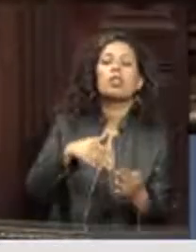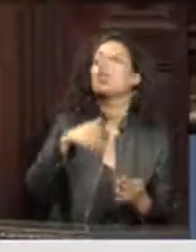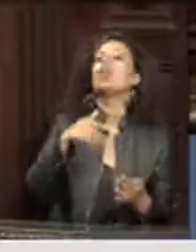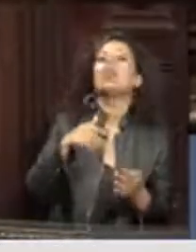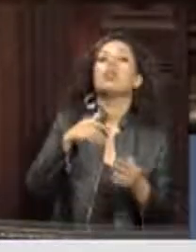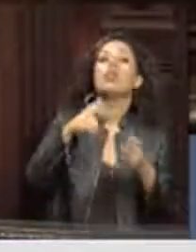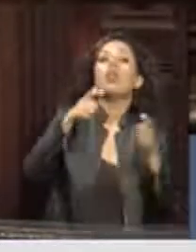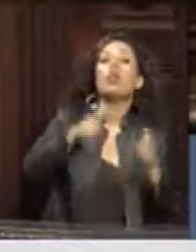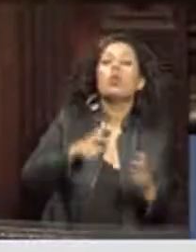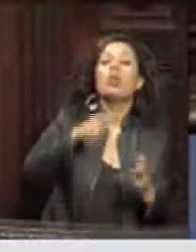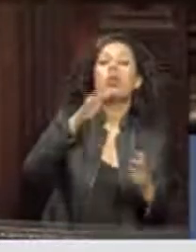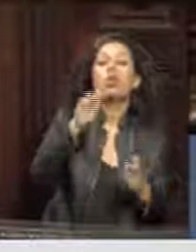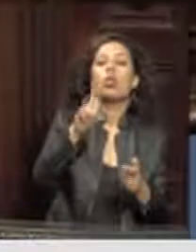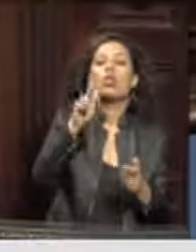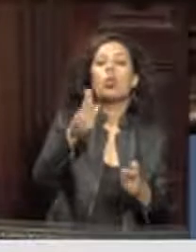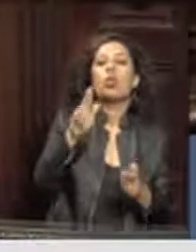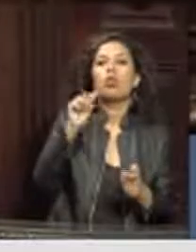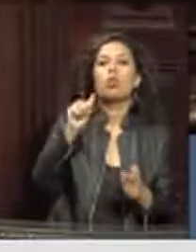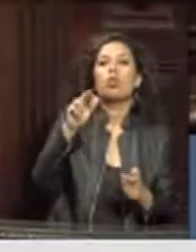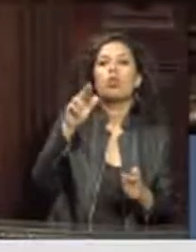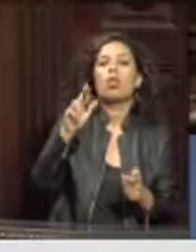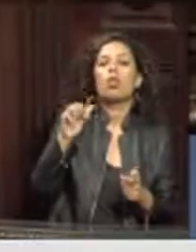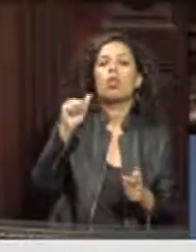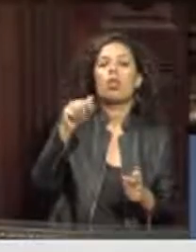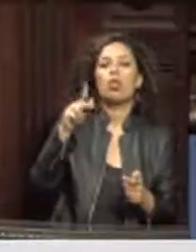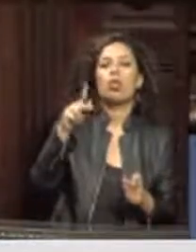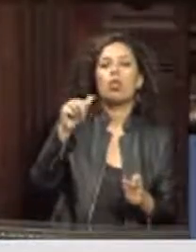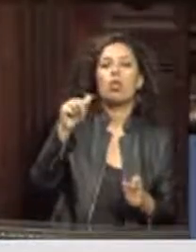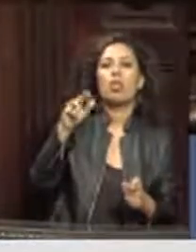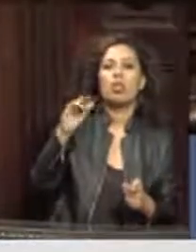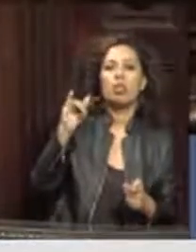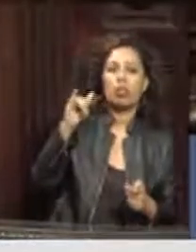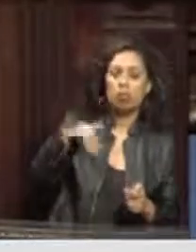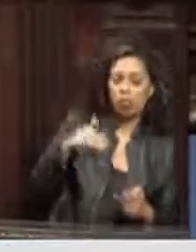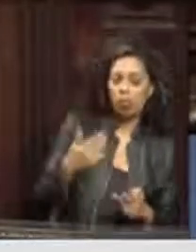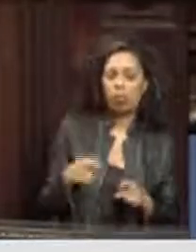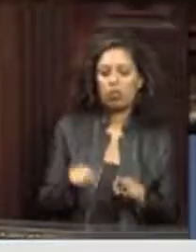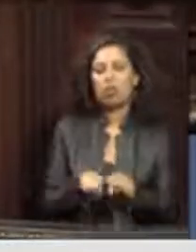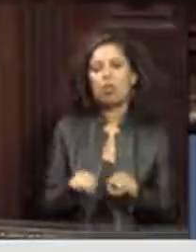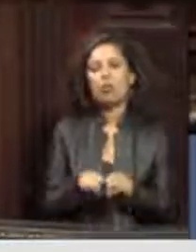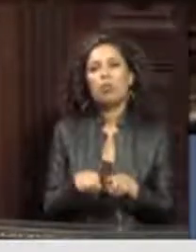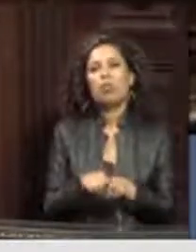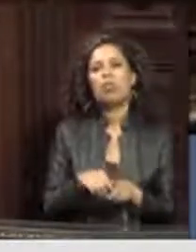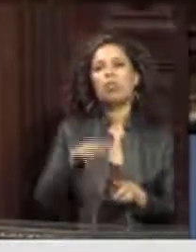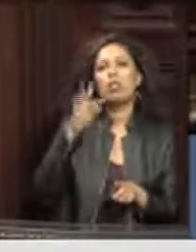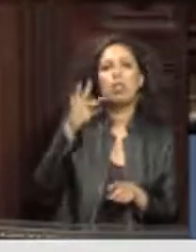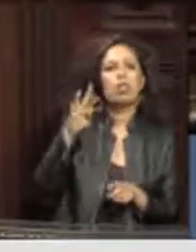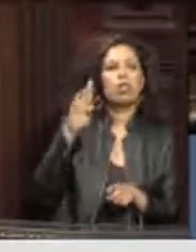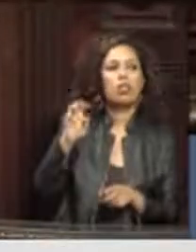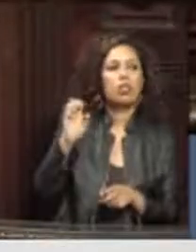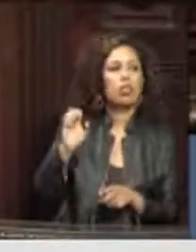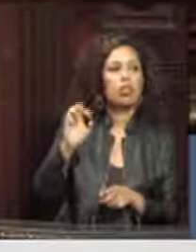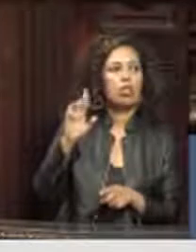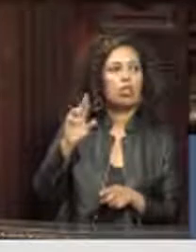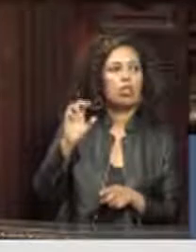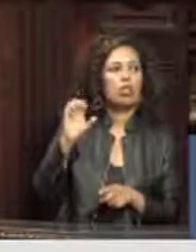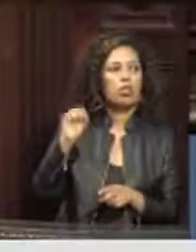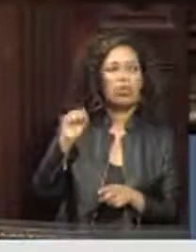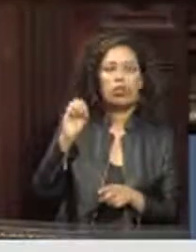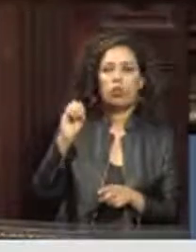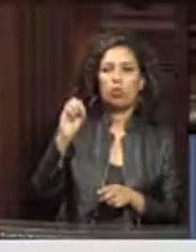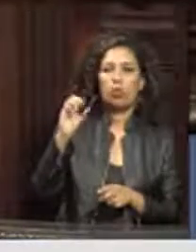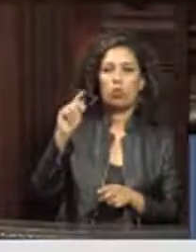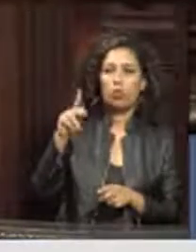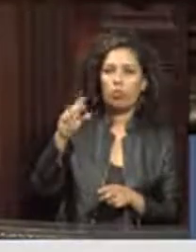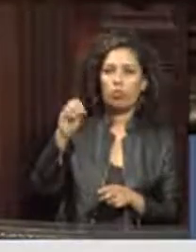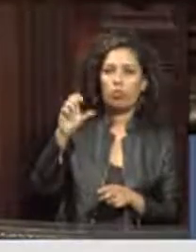Guapimirim, que desemboca no município de Cachoeiras de Macacu. É a estrada que a gente tanto exalta por